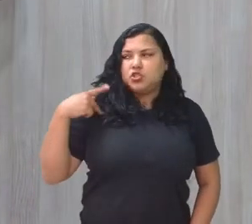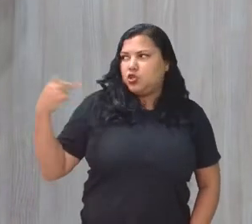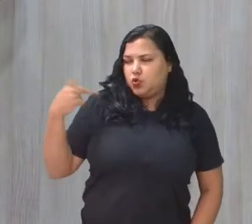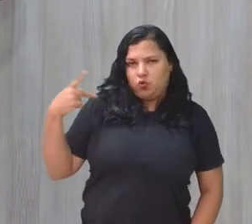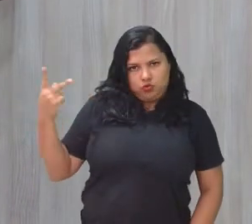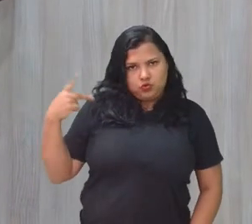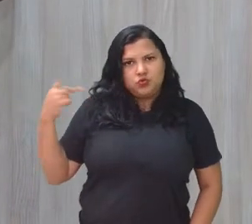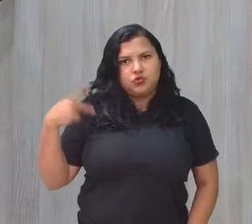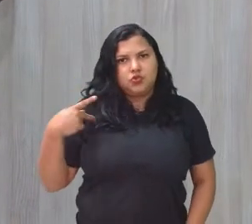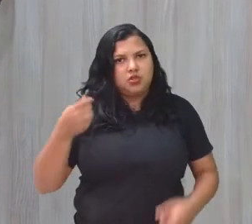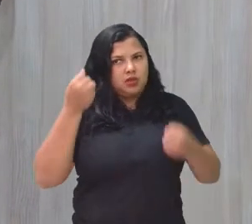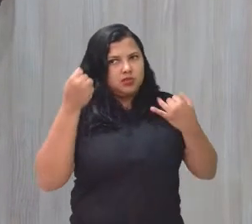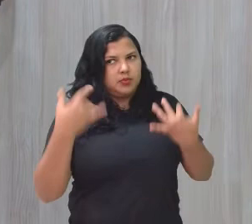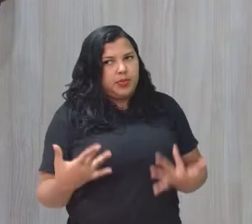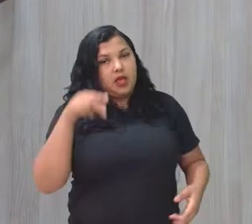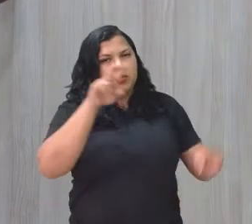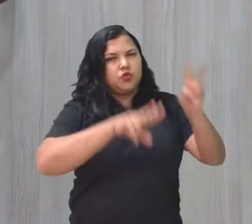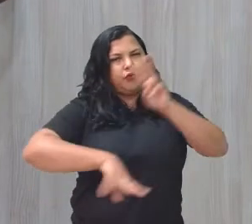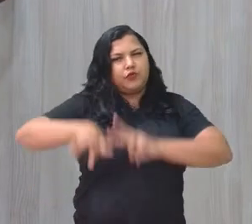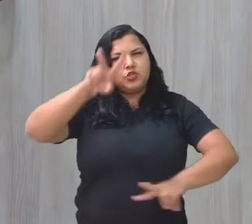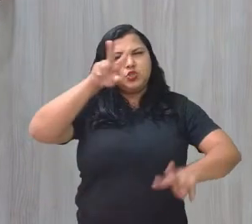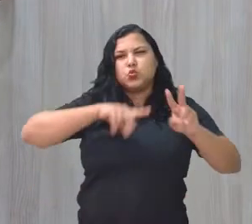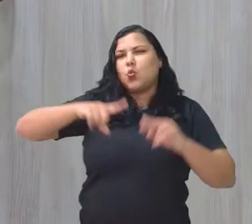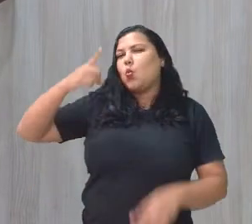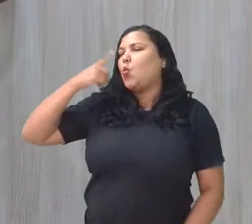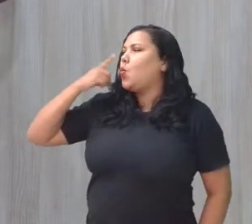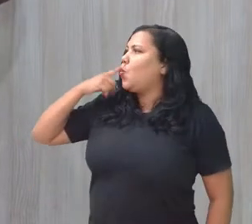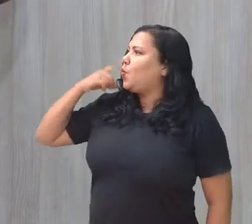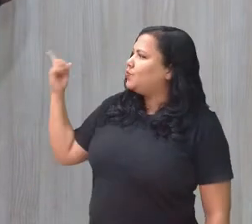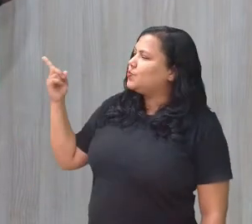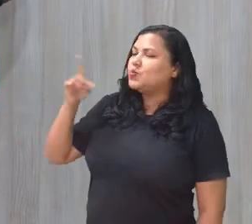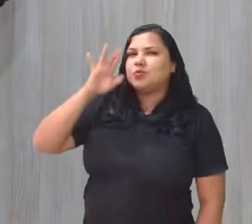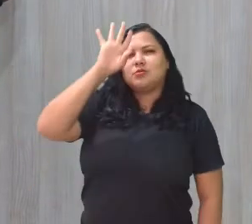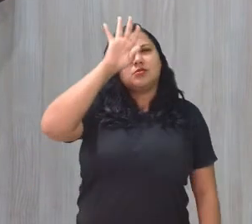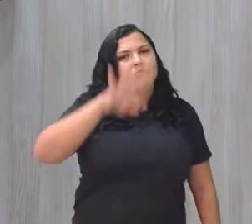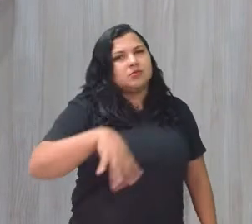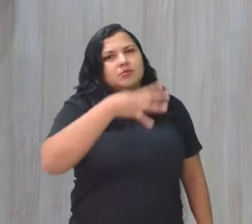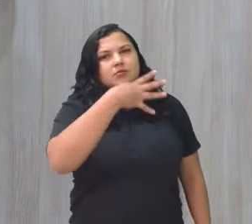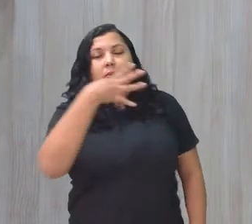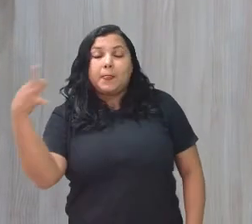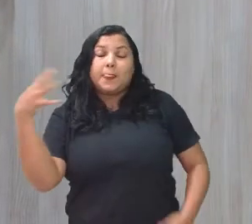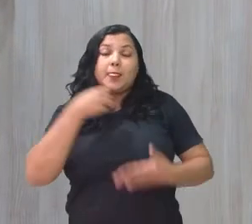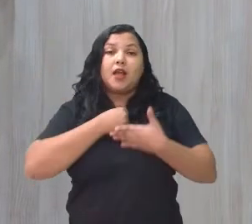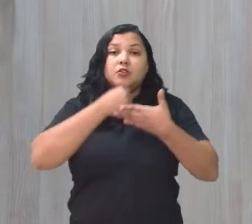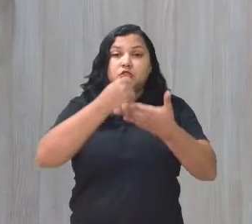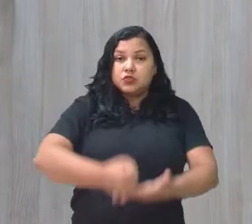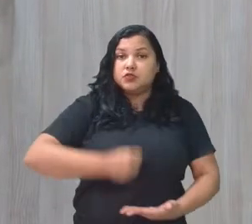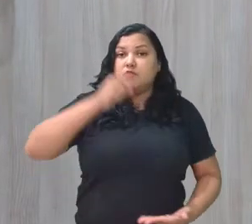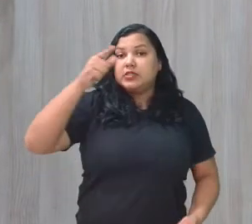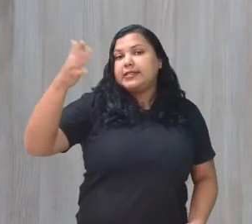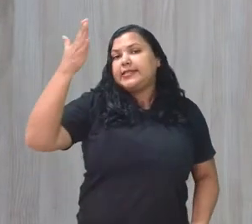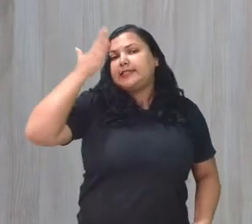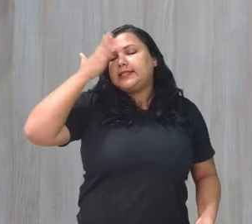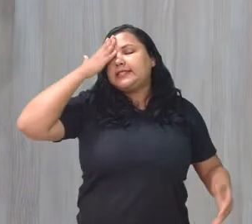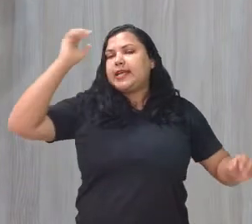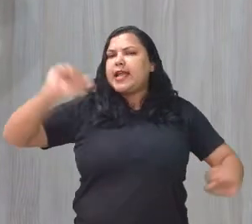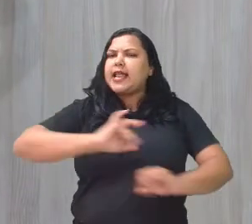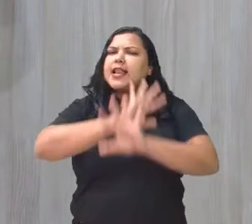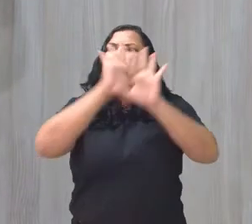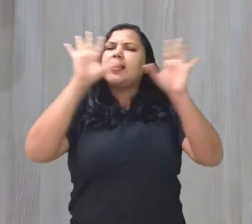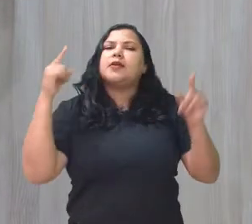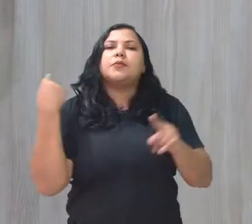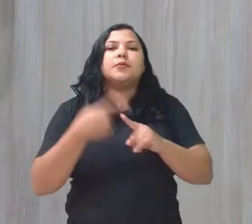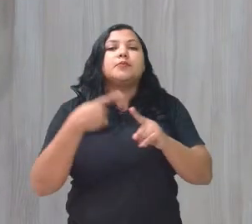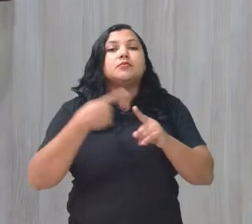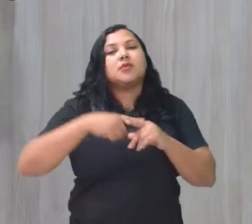falando aqui, que é essa parte visual, partes de 100, pedaços de 100, ajuda você a compreender, é porque a porcentagem,